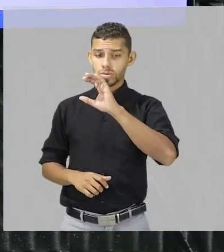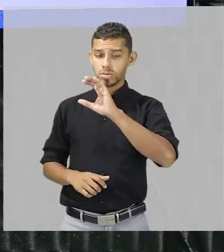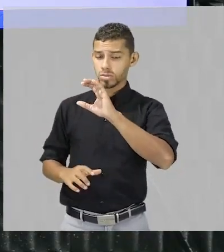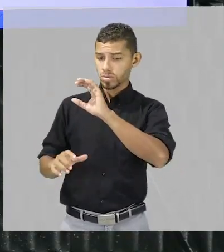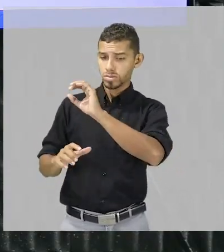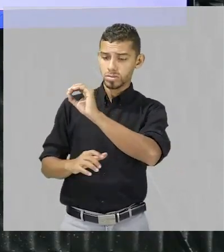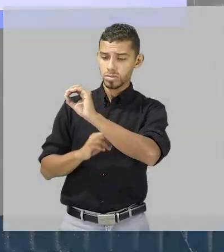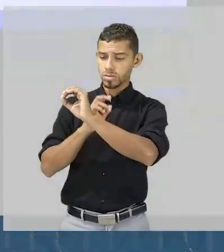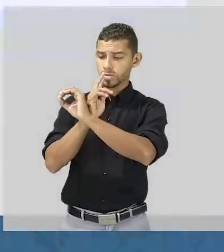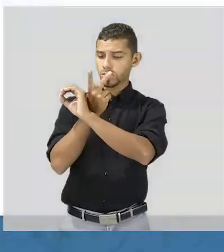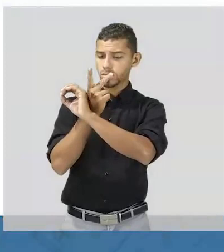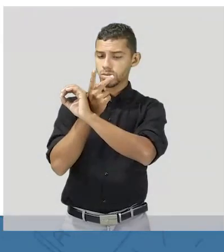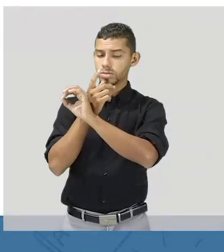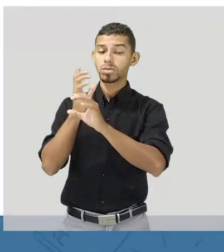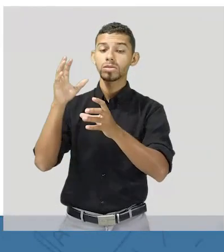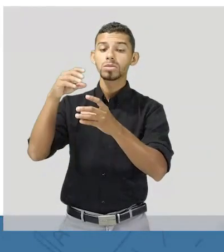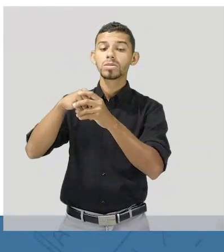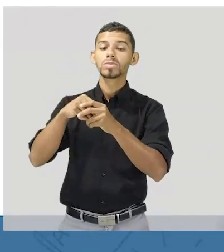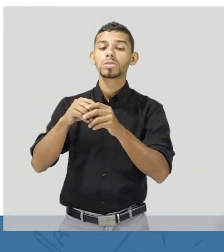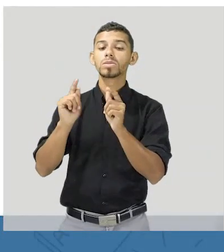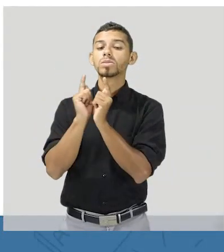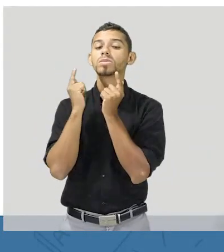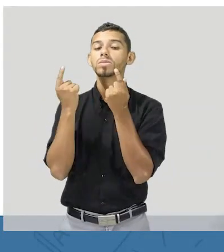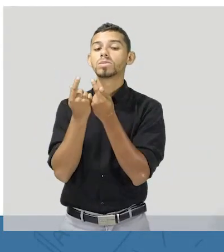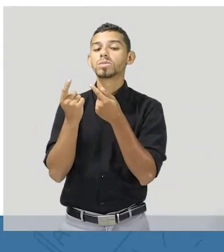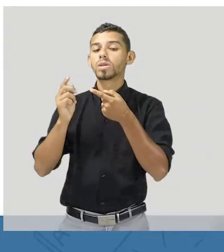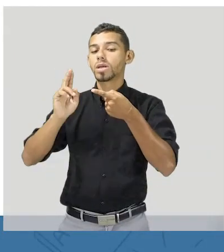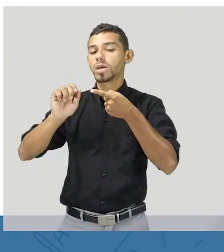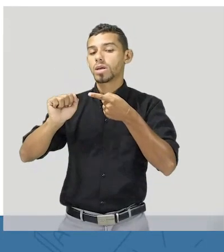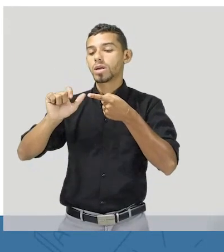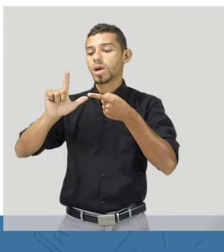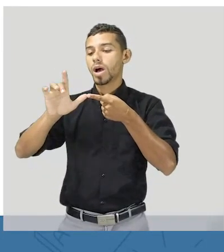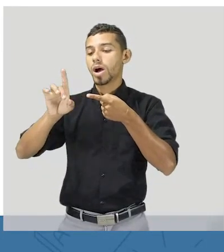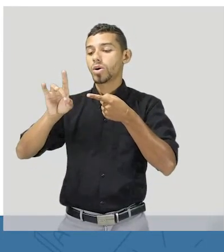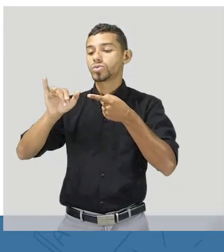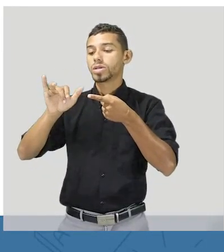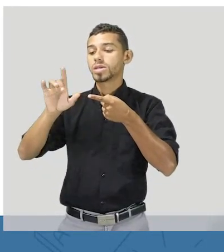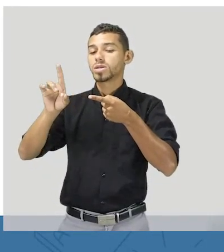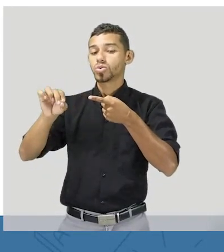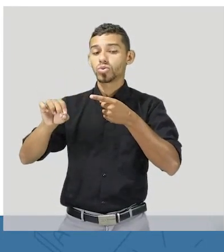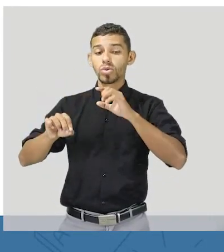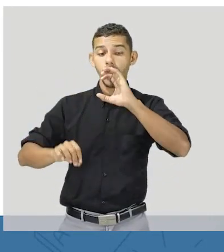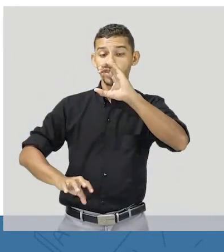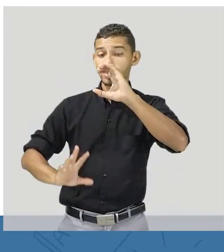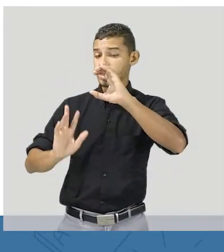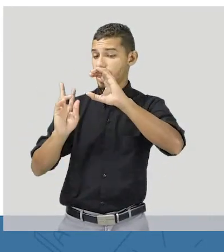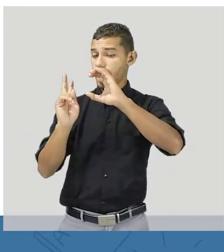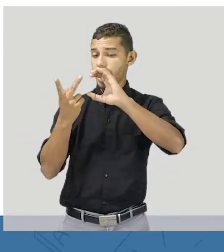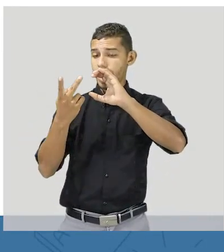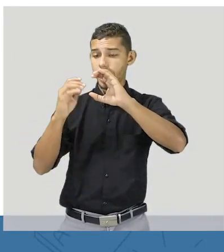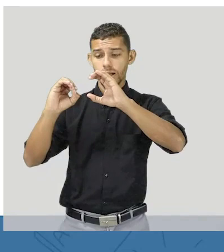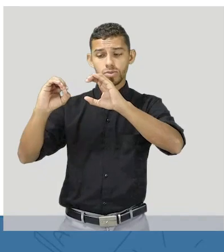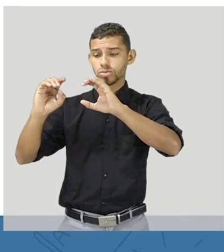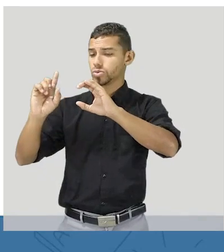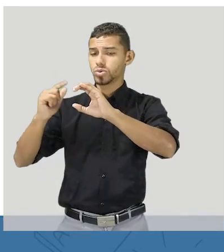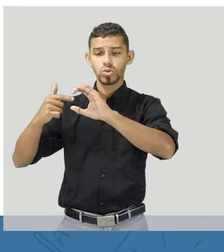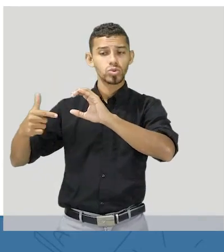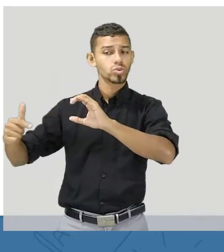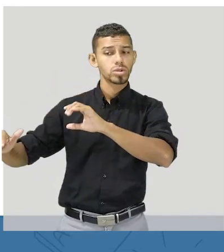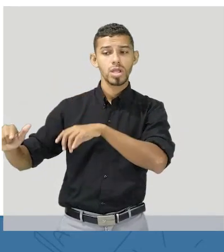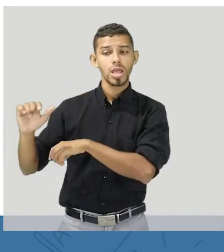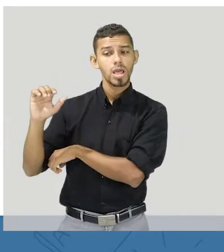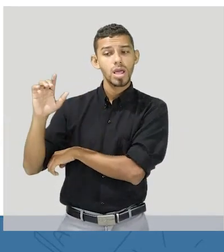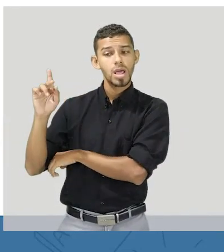está representando o grupo aldeído, na verdade é uma carbonila. Então eu não tenho hidroxila, eu tenho